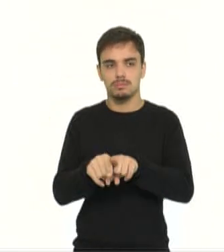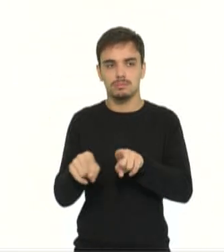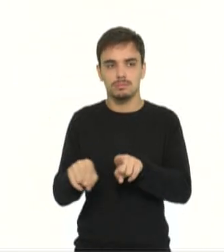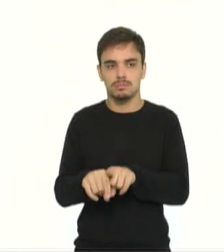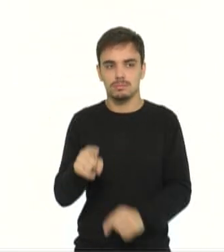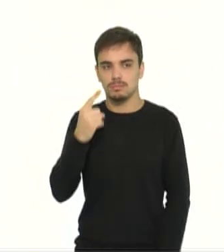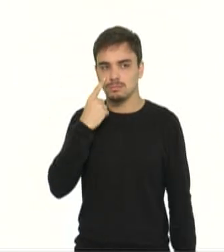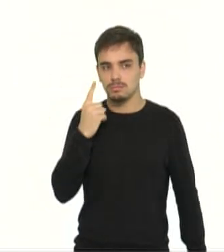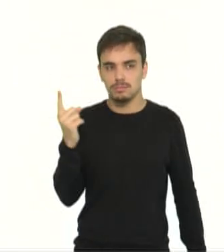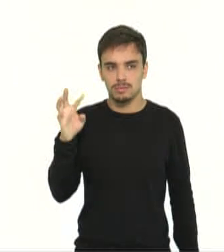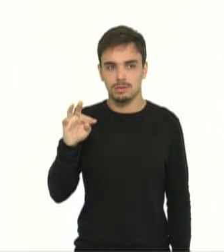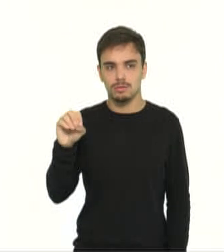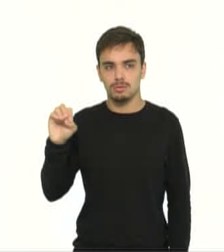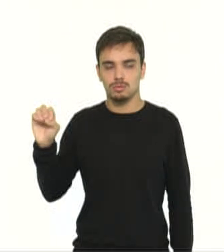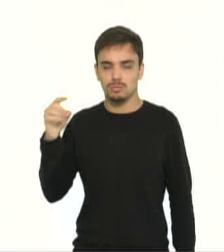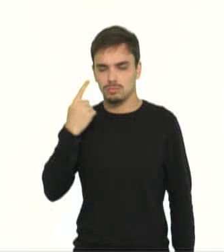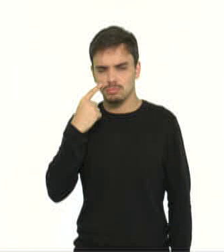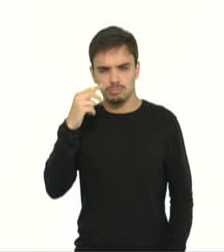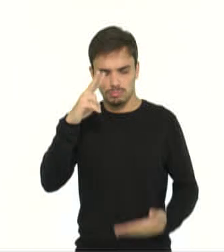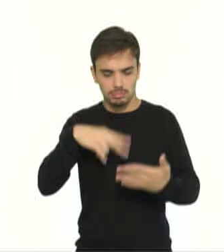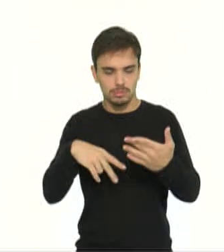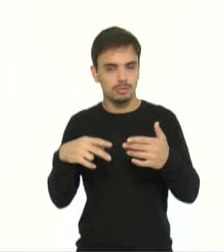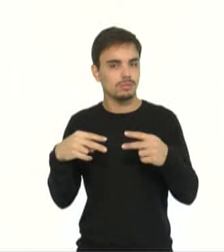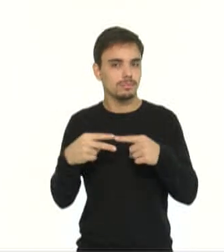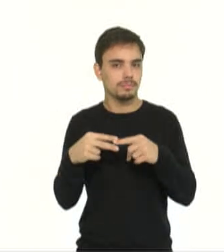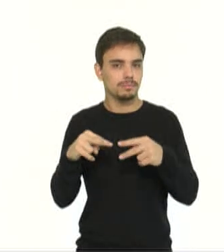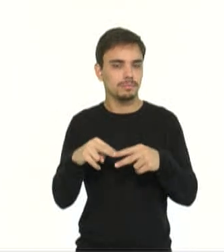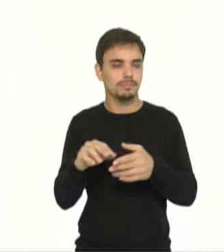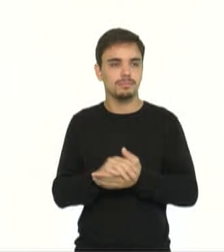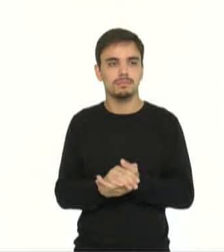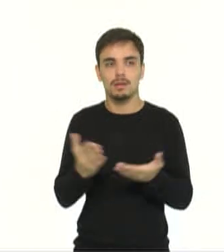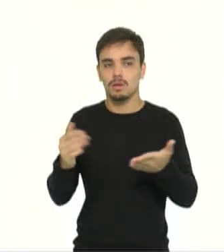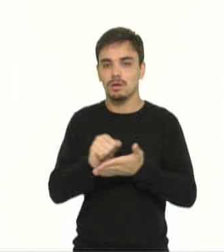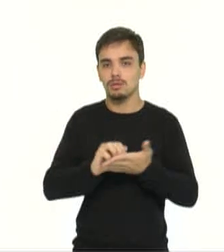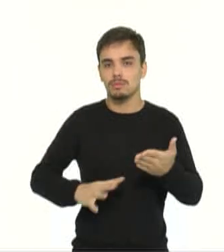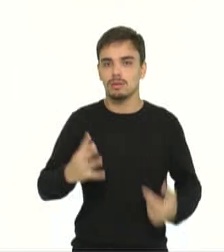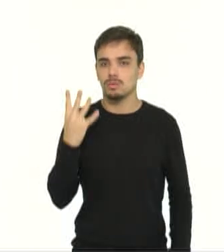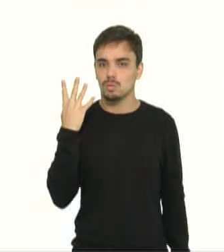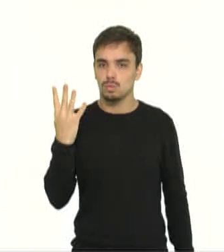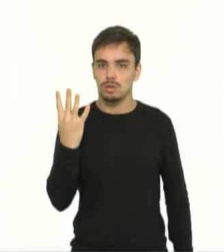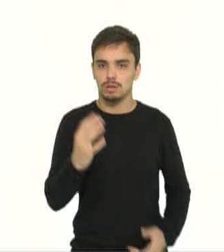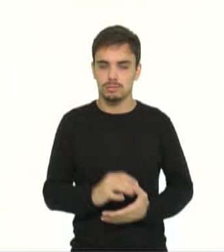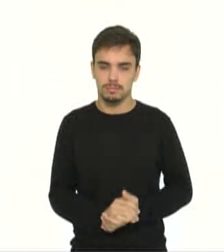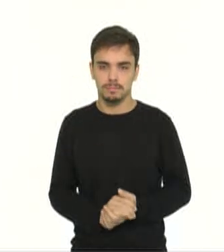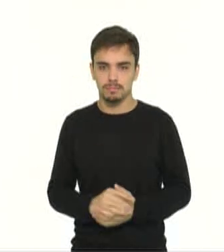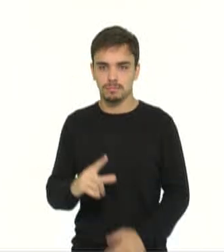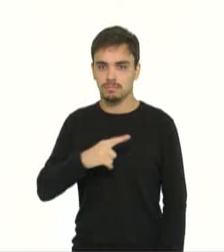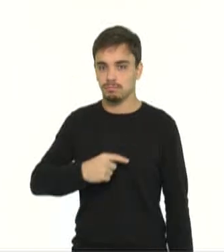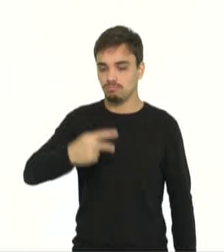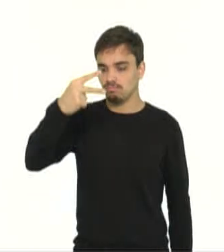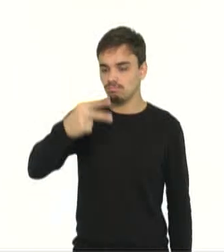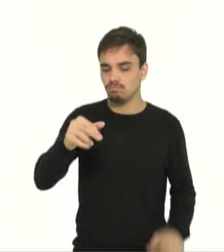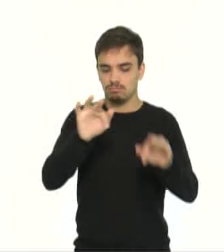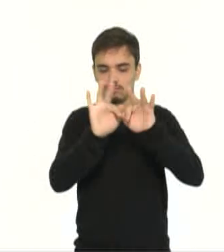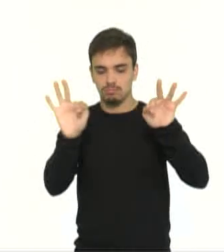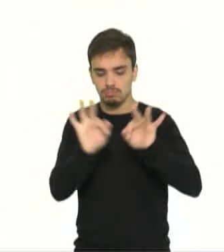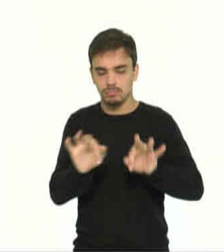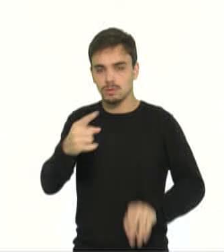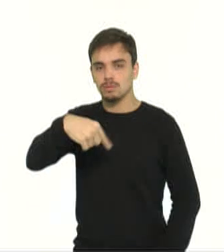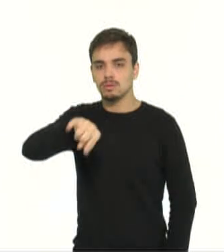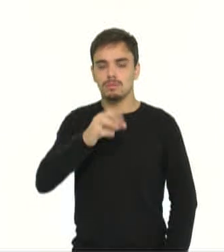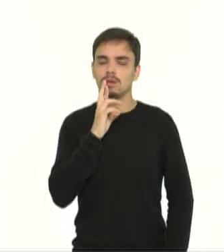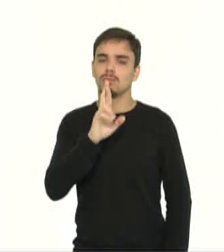and, que é e. E agora, atividade 4, então, temos ali duas frases e vocês